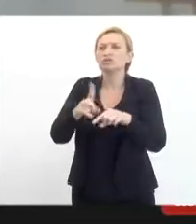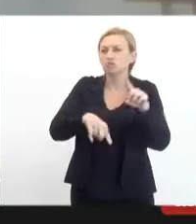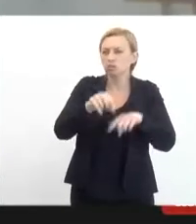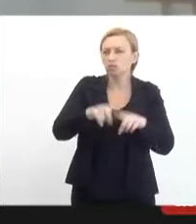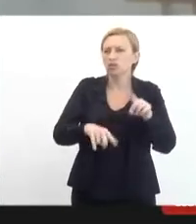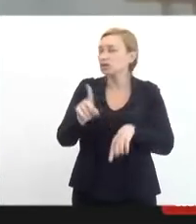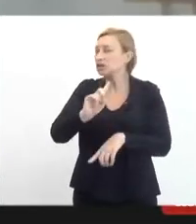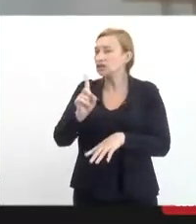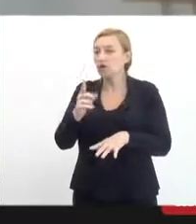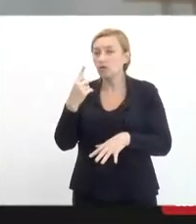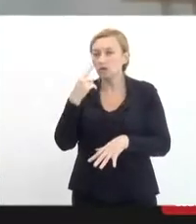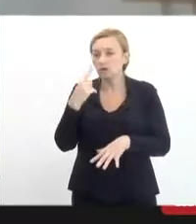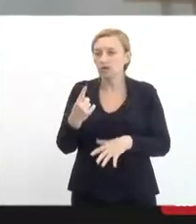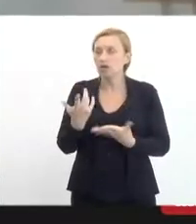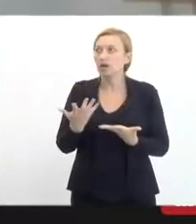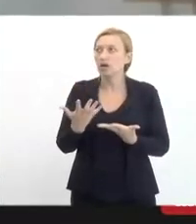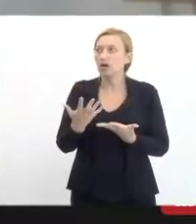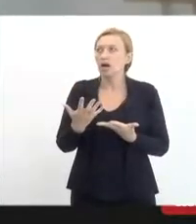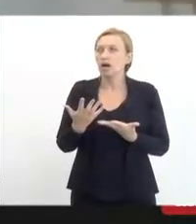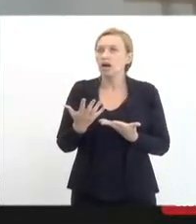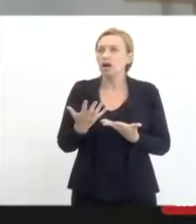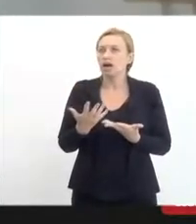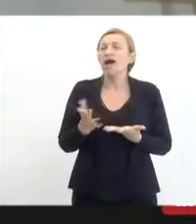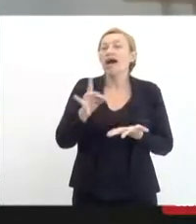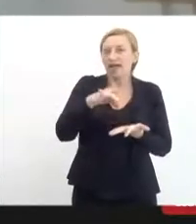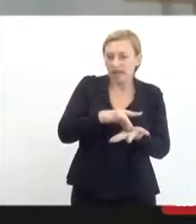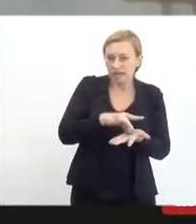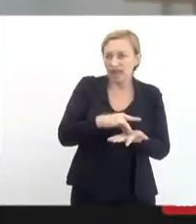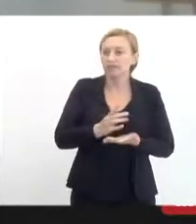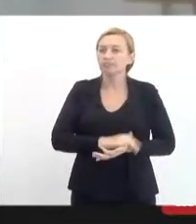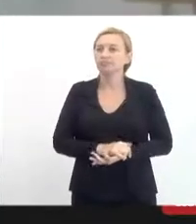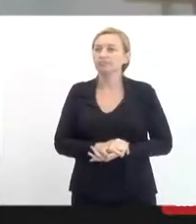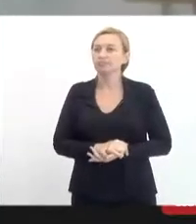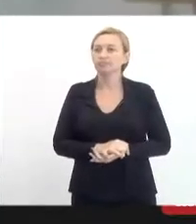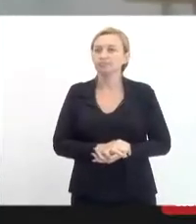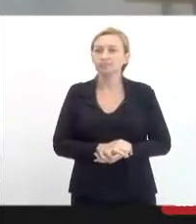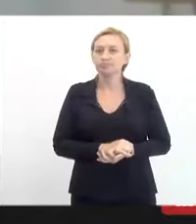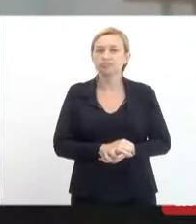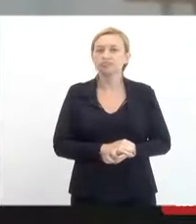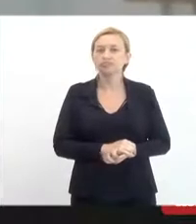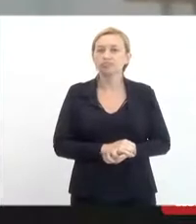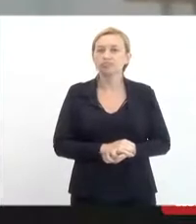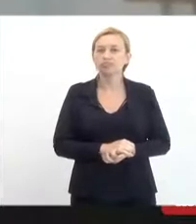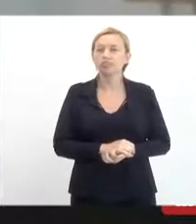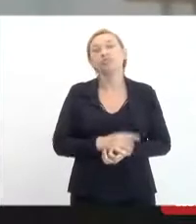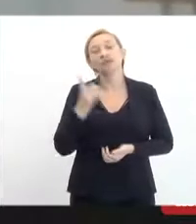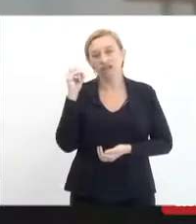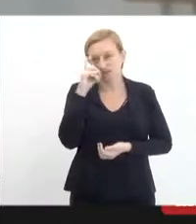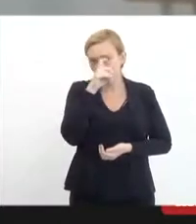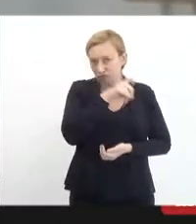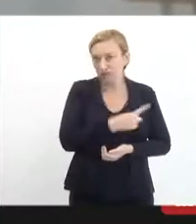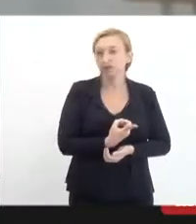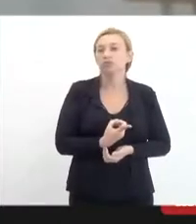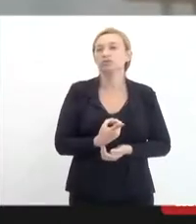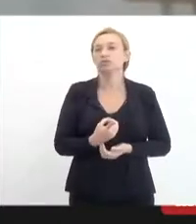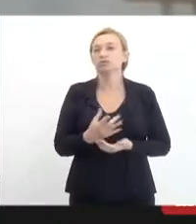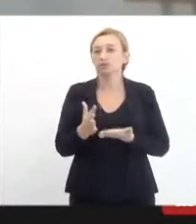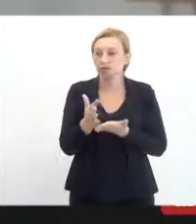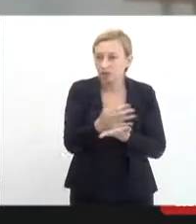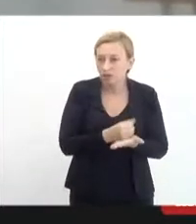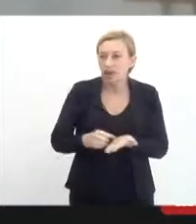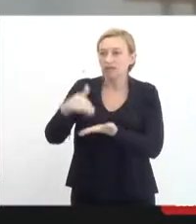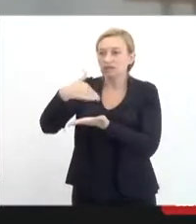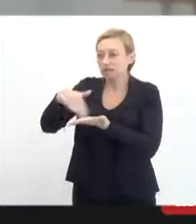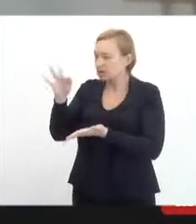não refletiam, portanto, a realidade. Isso foi difícil de ser apurado pela Secretaria